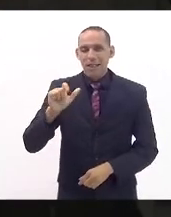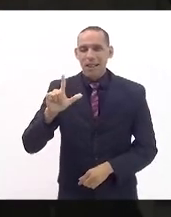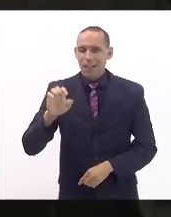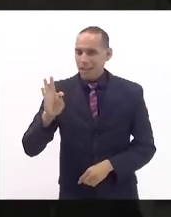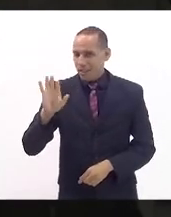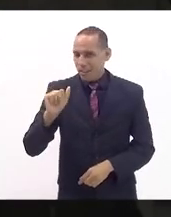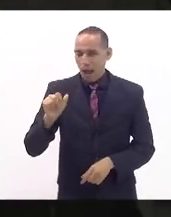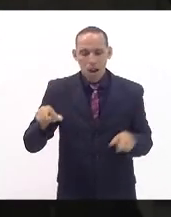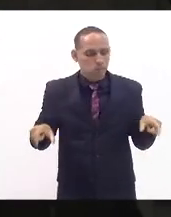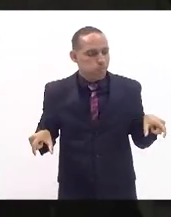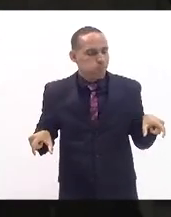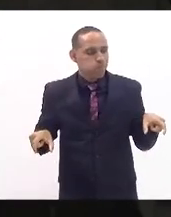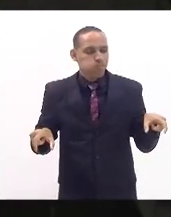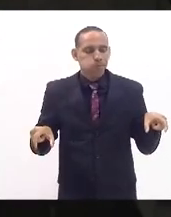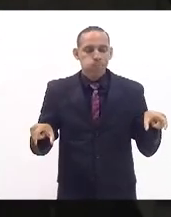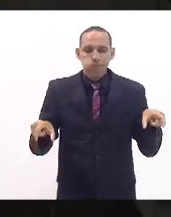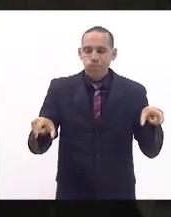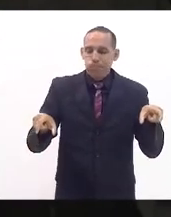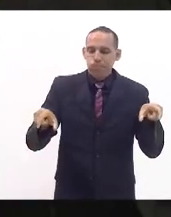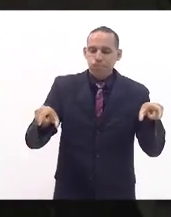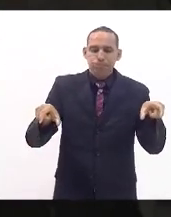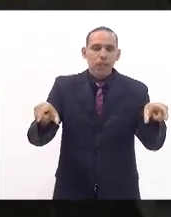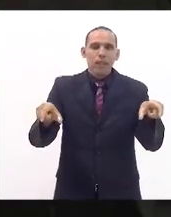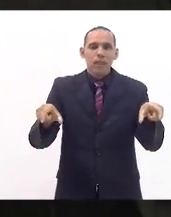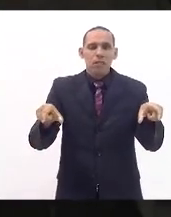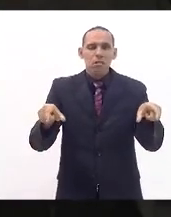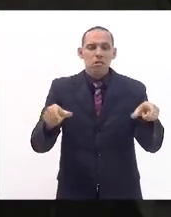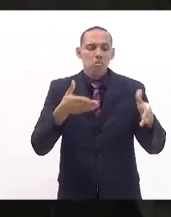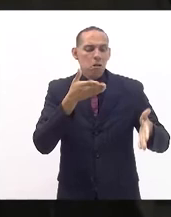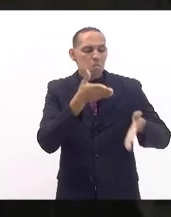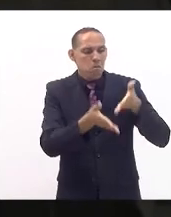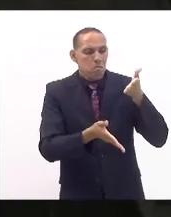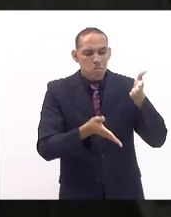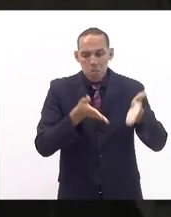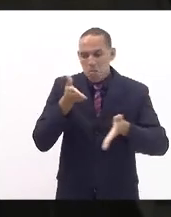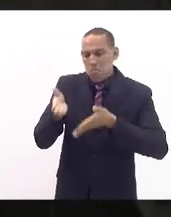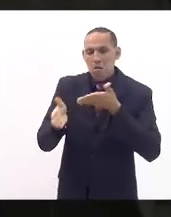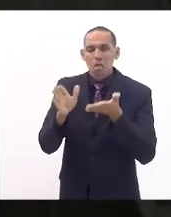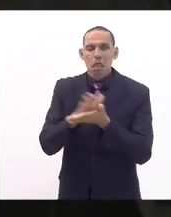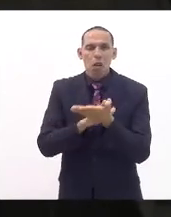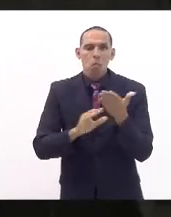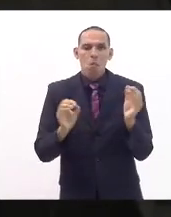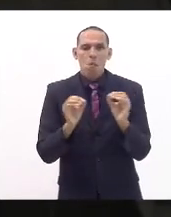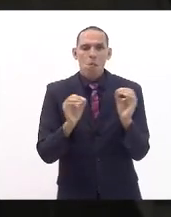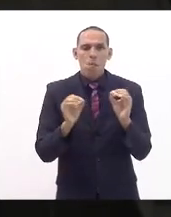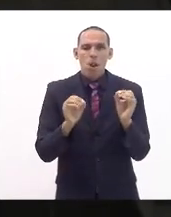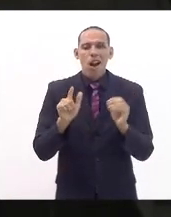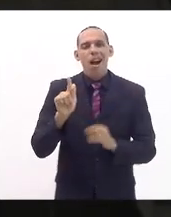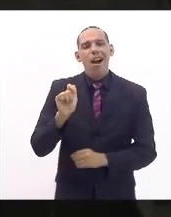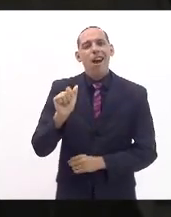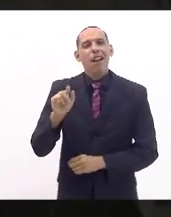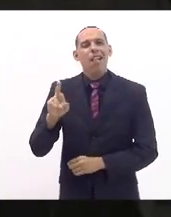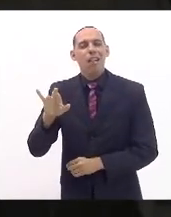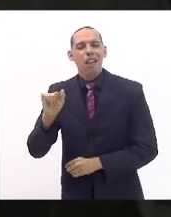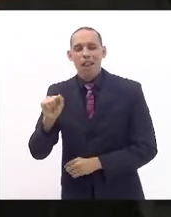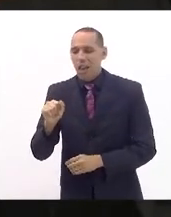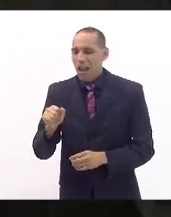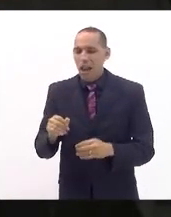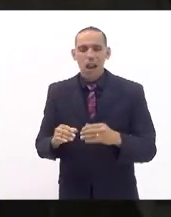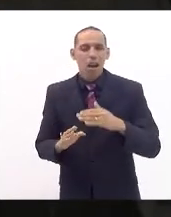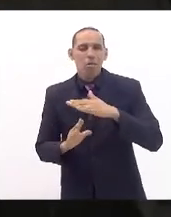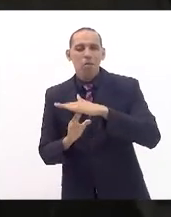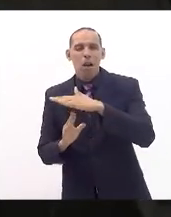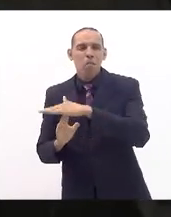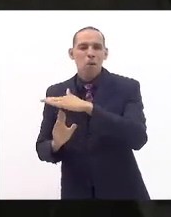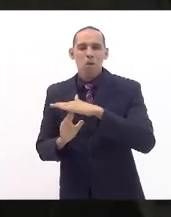permanente, não tem nenhuma conservação. As galerias todas entupidas. Muitas